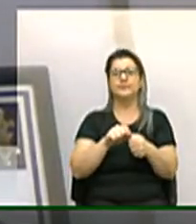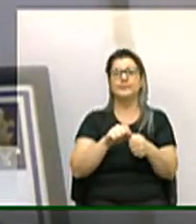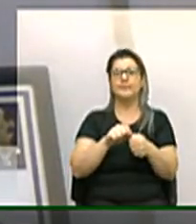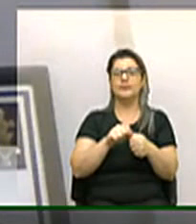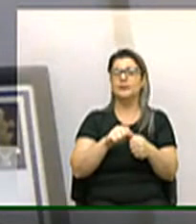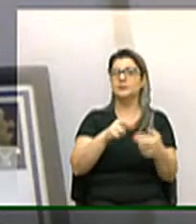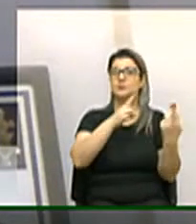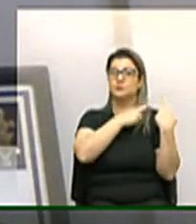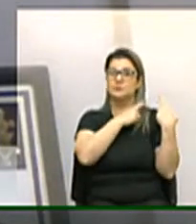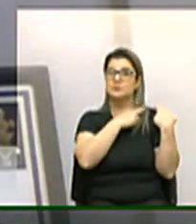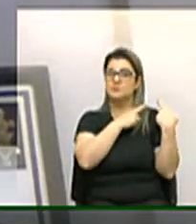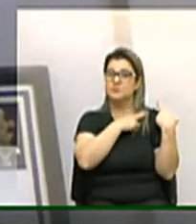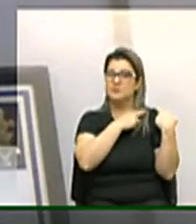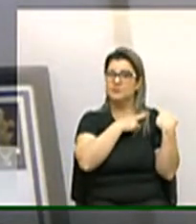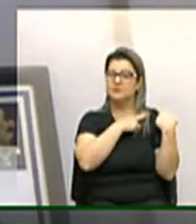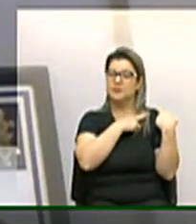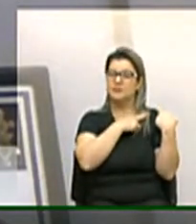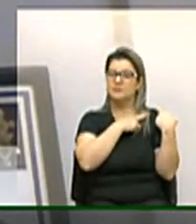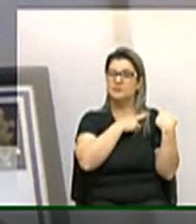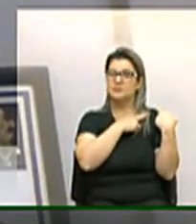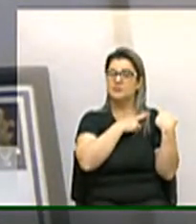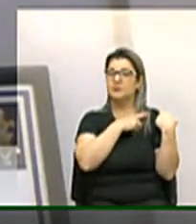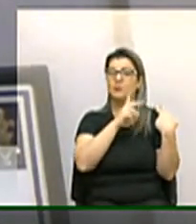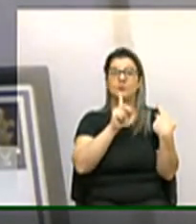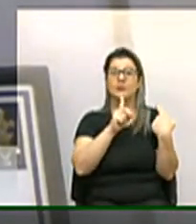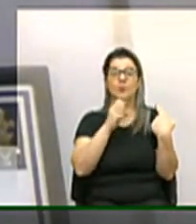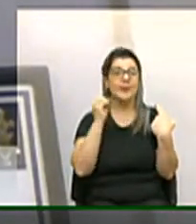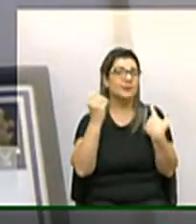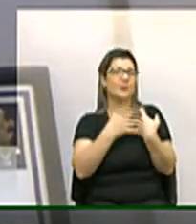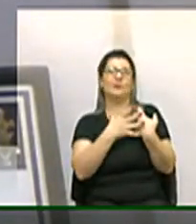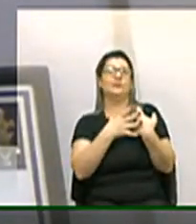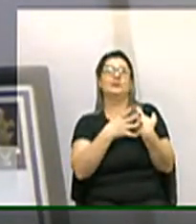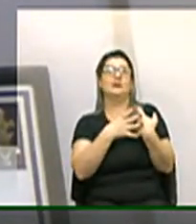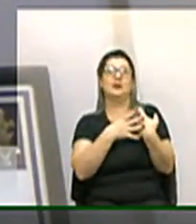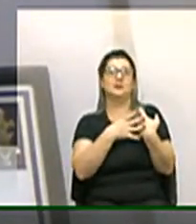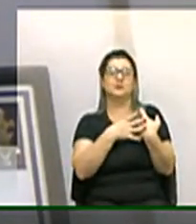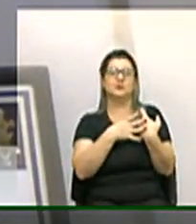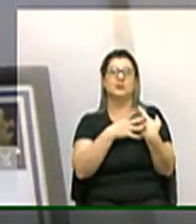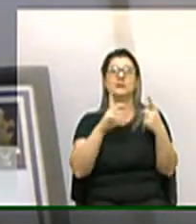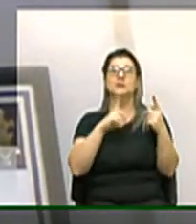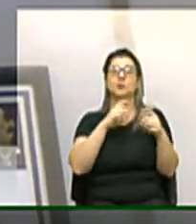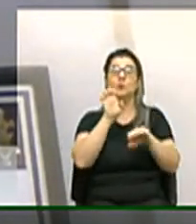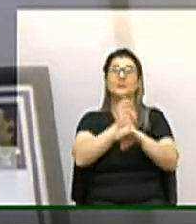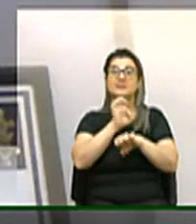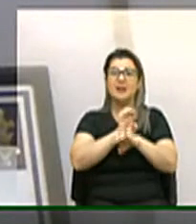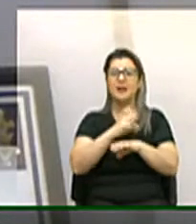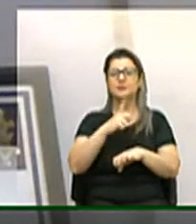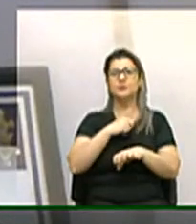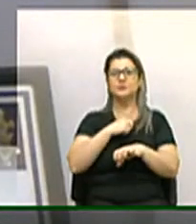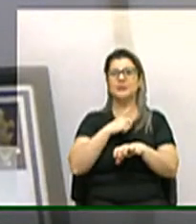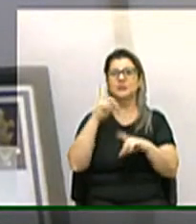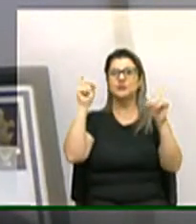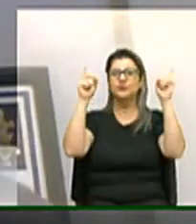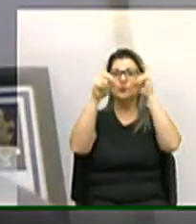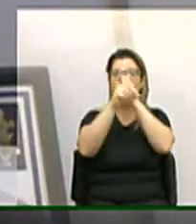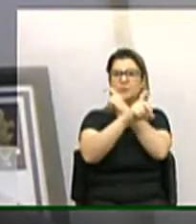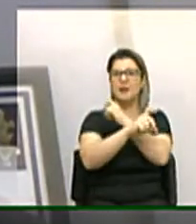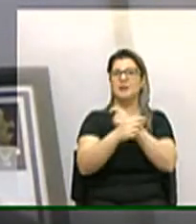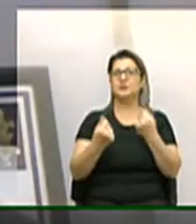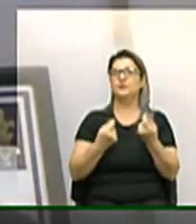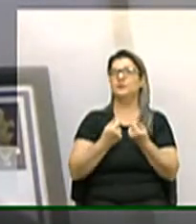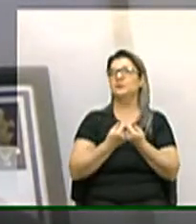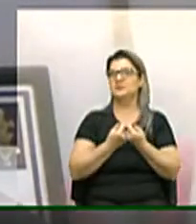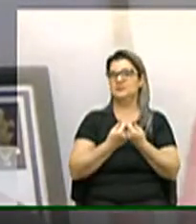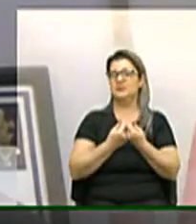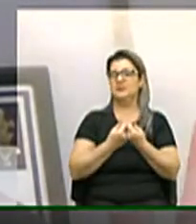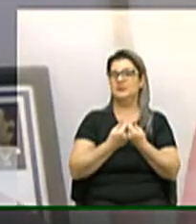às suas responsabilidades. Então, não é novidade o Estado ter dificuldades financeiras. E nós temos uma total ausência, porque também